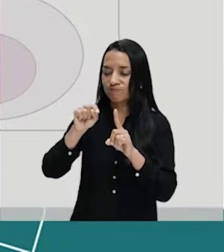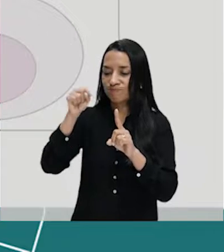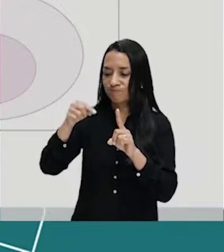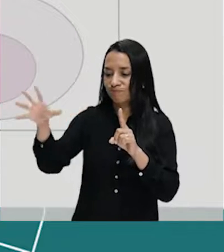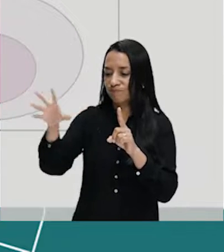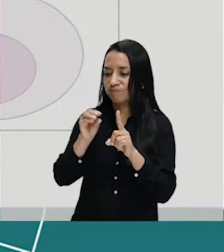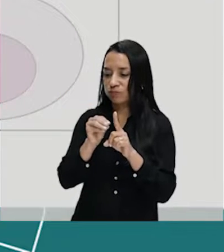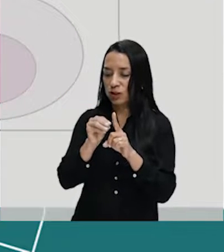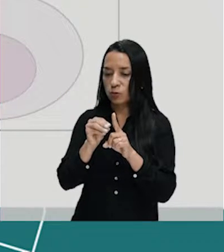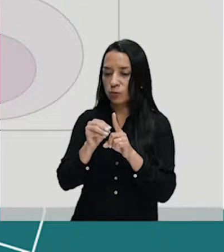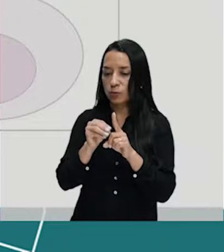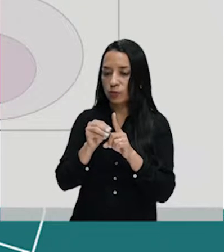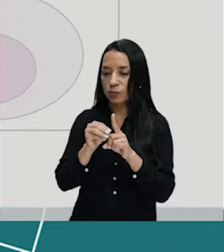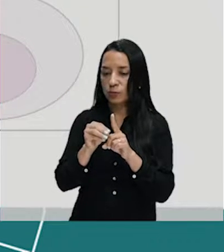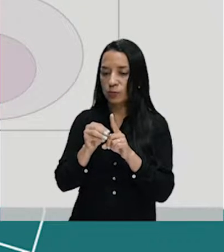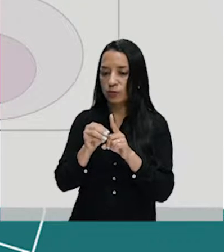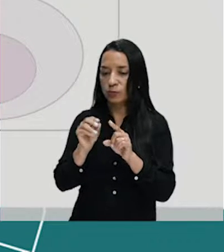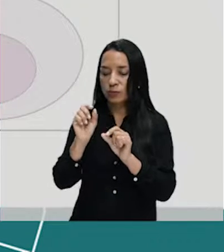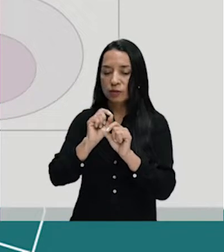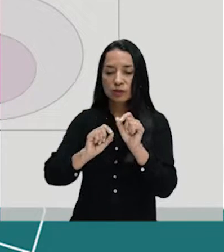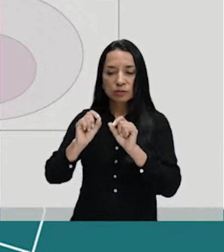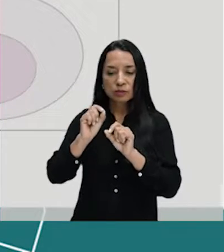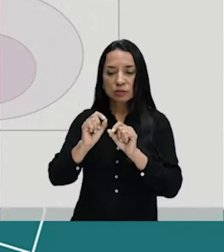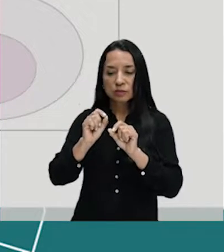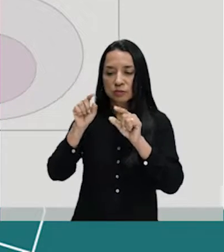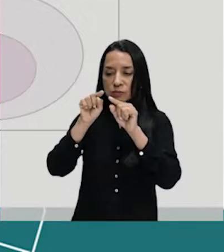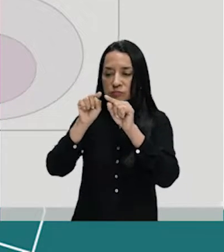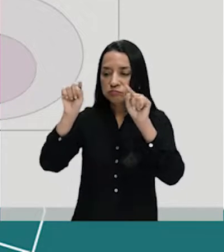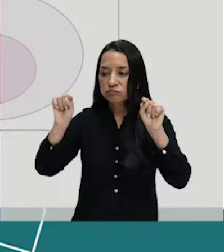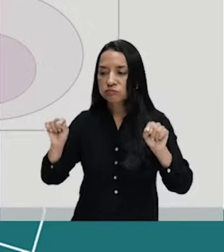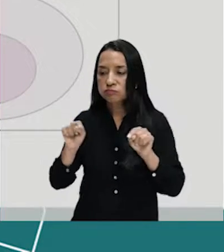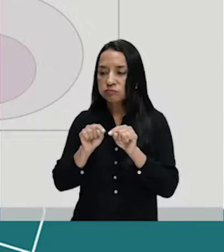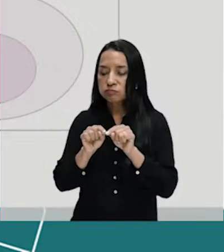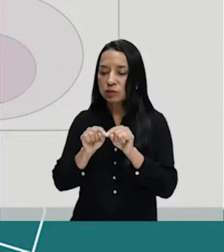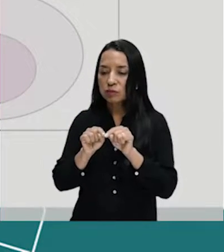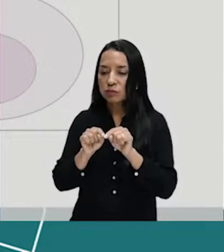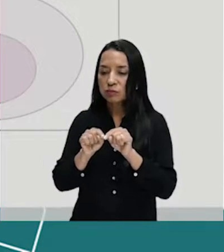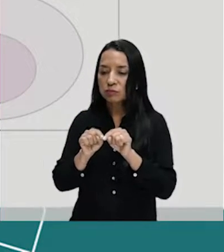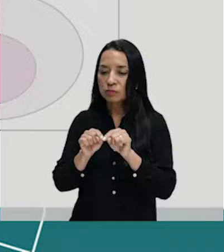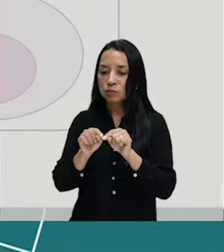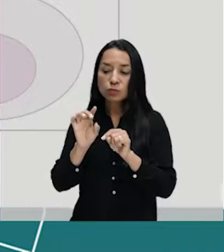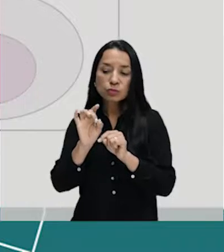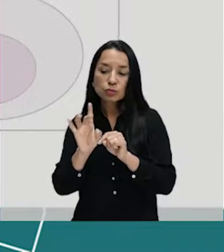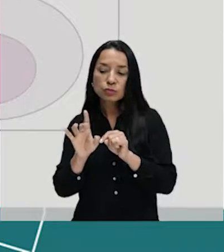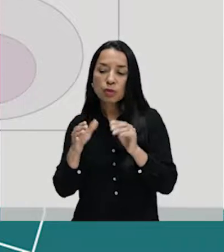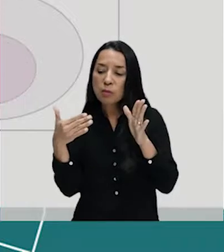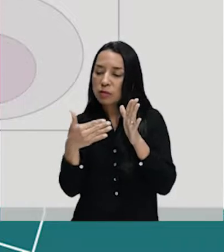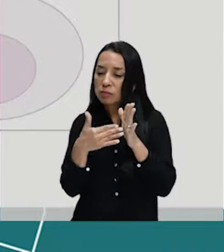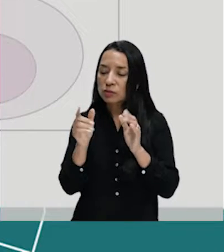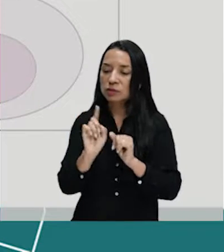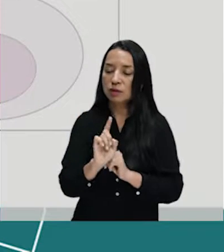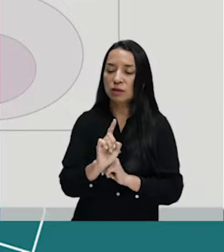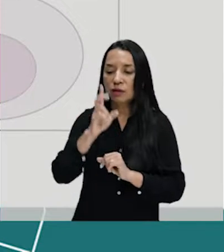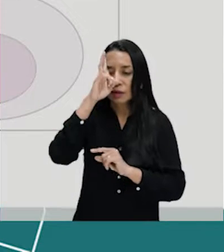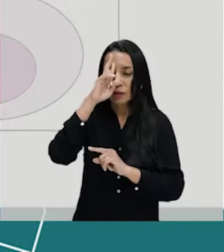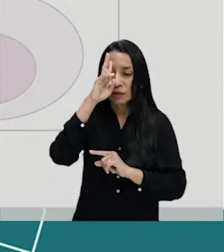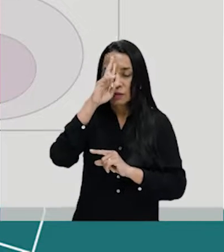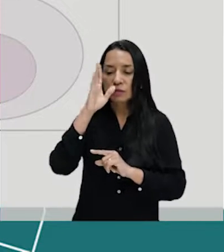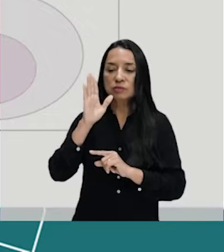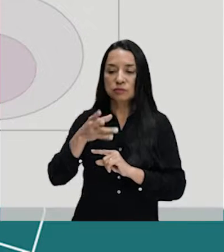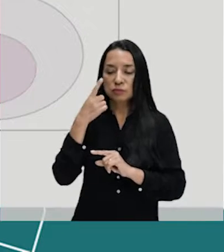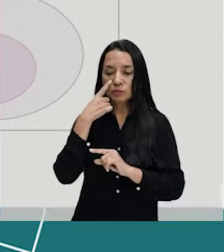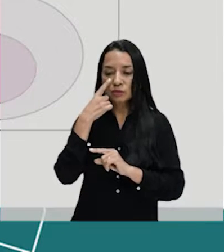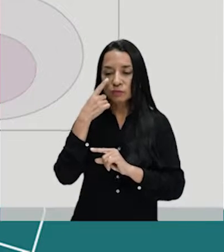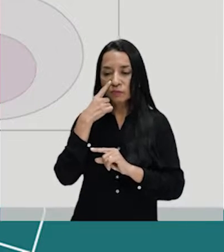representação é essa aqui Renata e esse retângulo Ah é só para limitar lembra que nós já